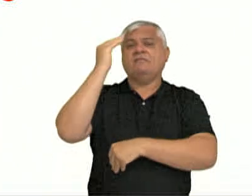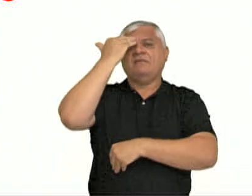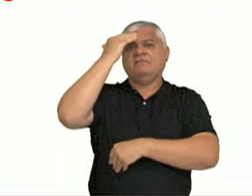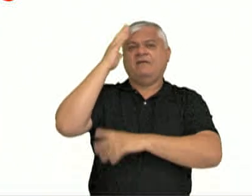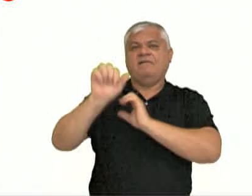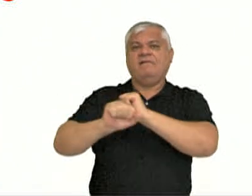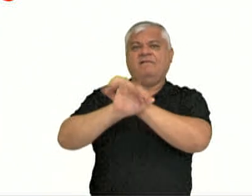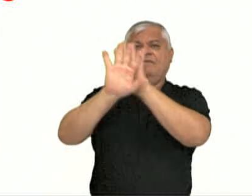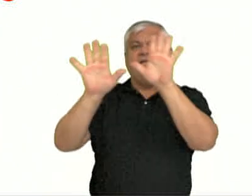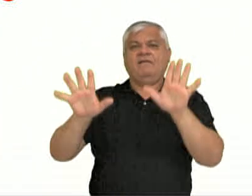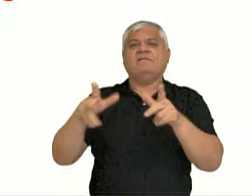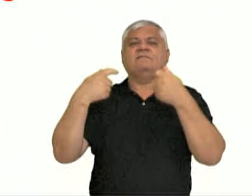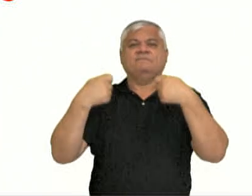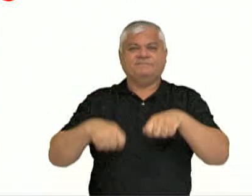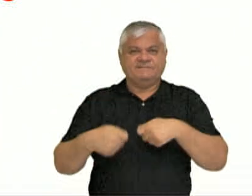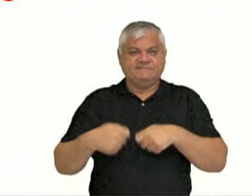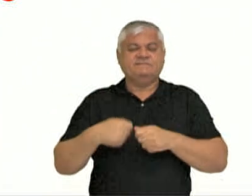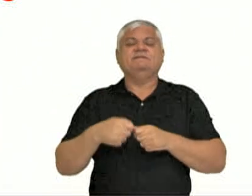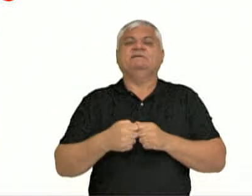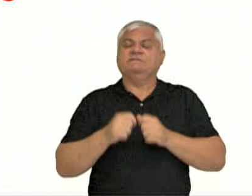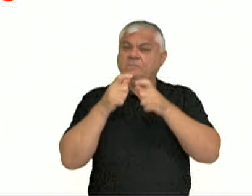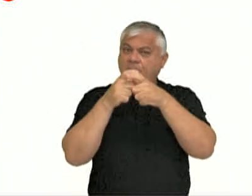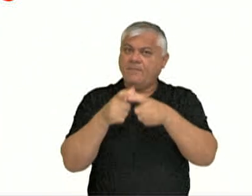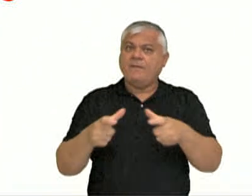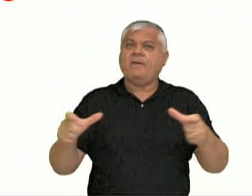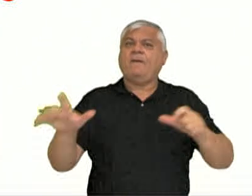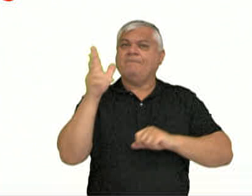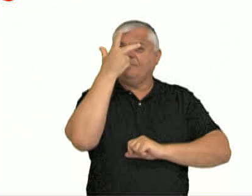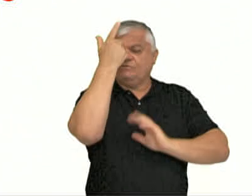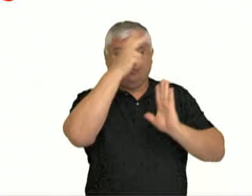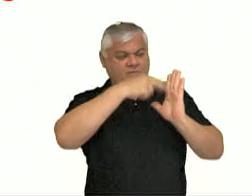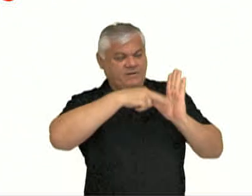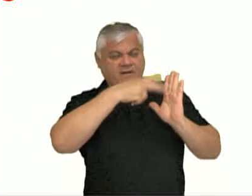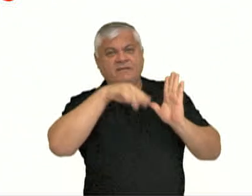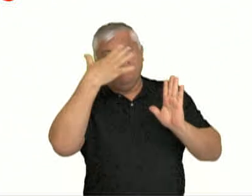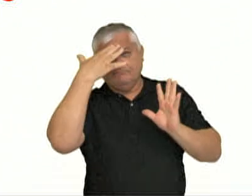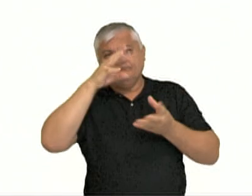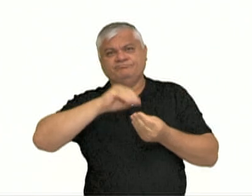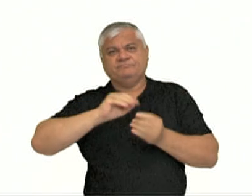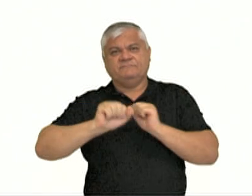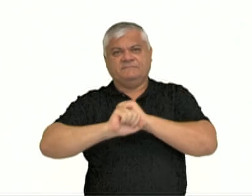maior número possível do quê? De pessoas, de leitores.